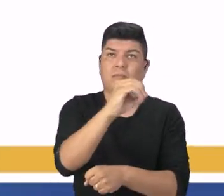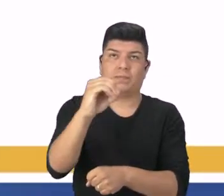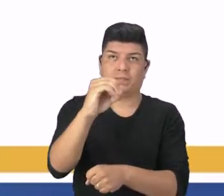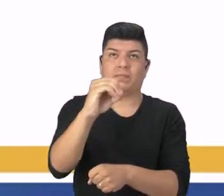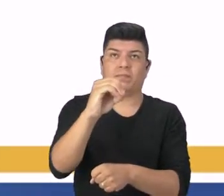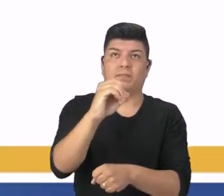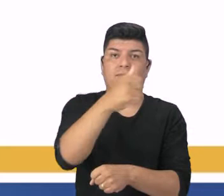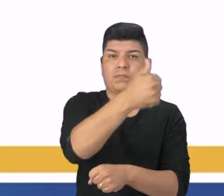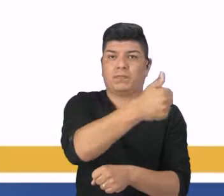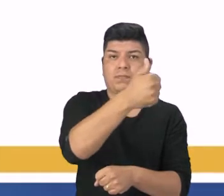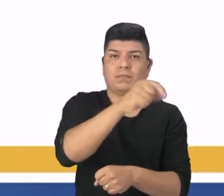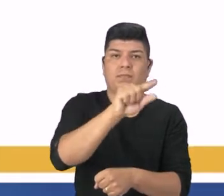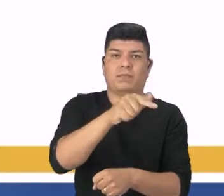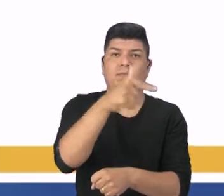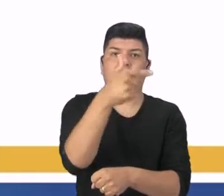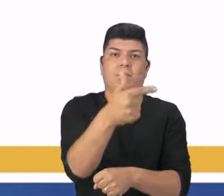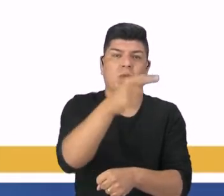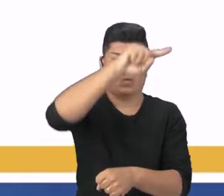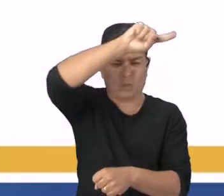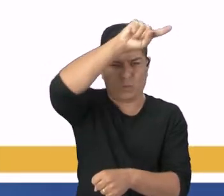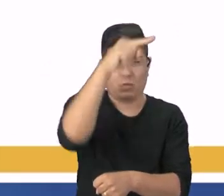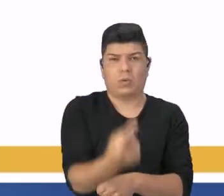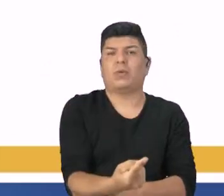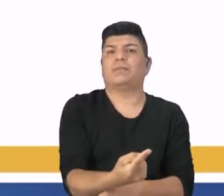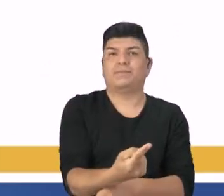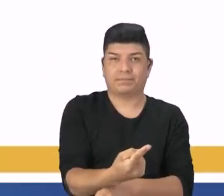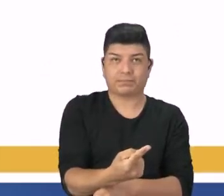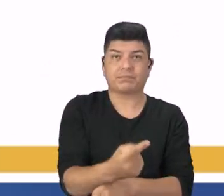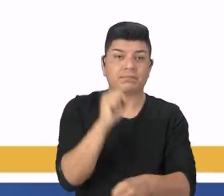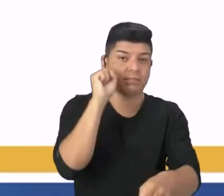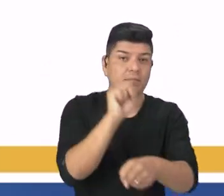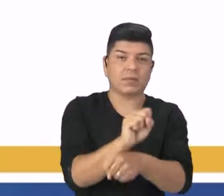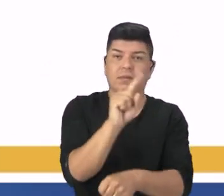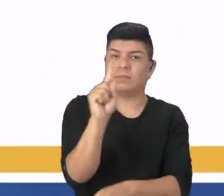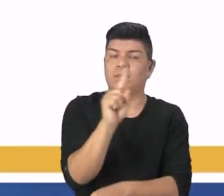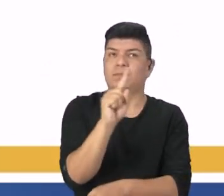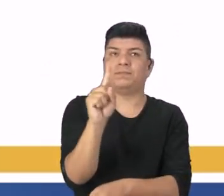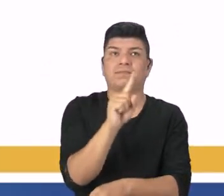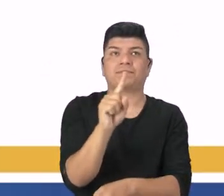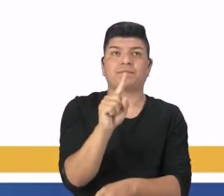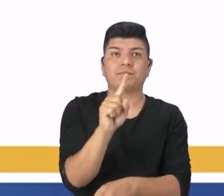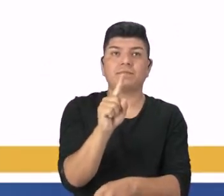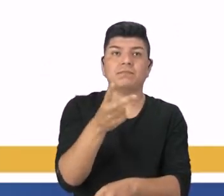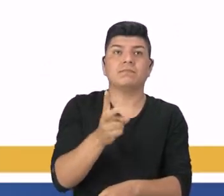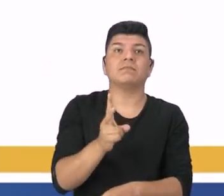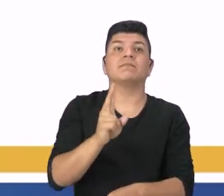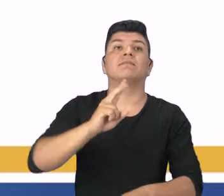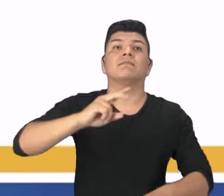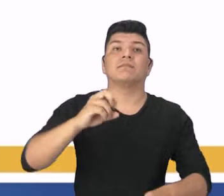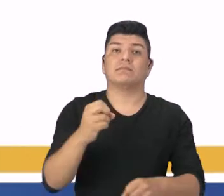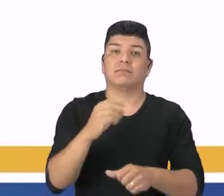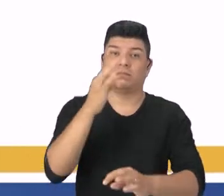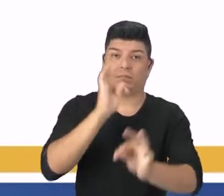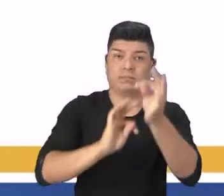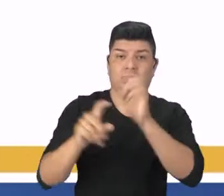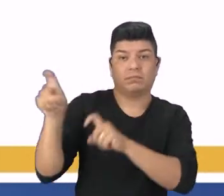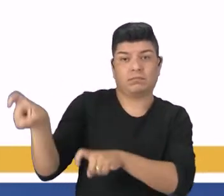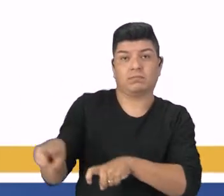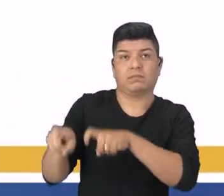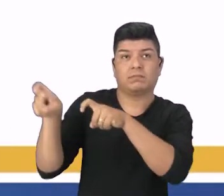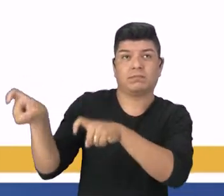habitantes. Os números assustadores não param por aí. A área disponível para a produção agrícola e